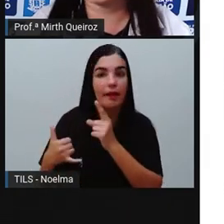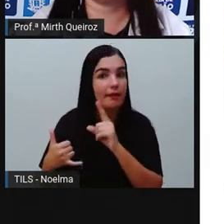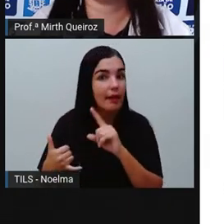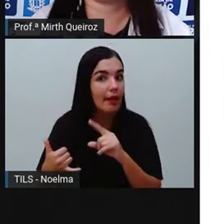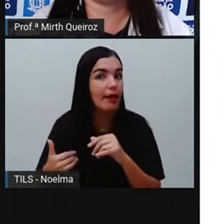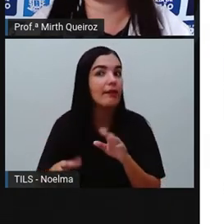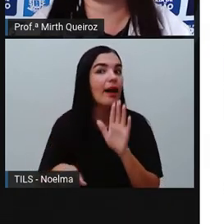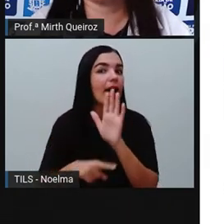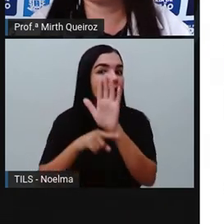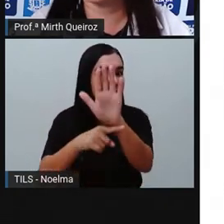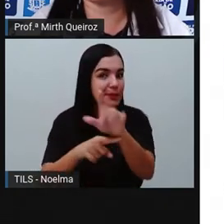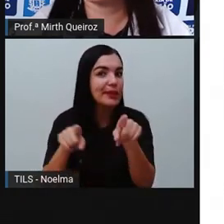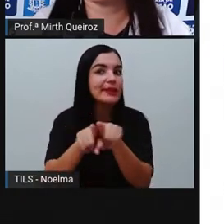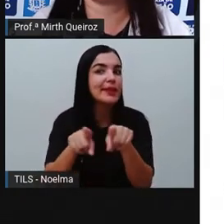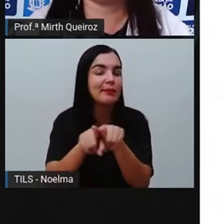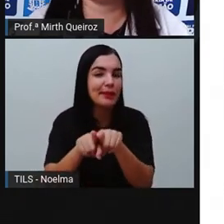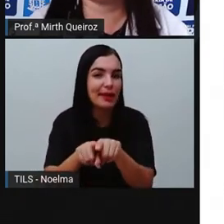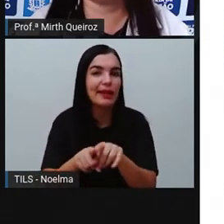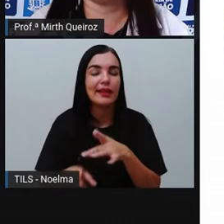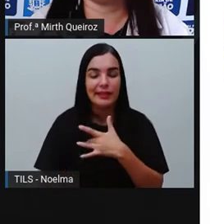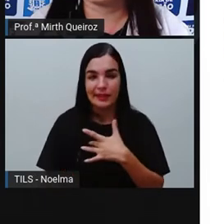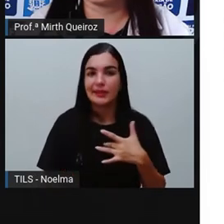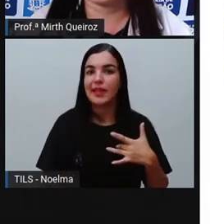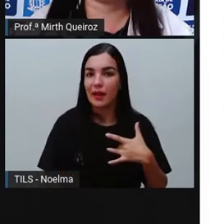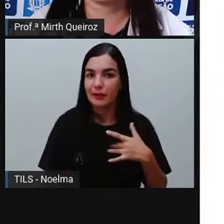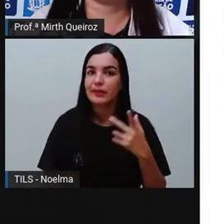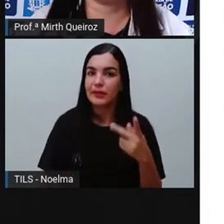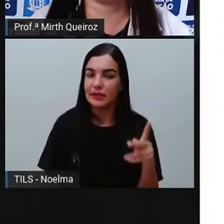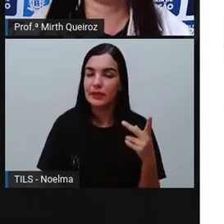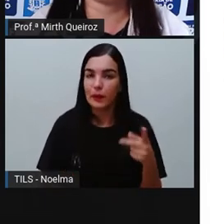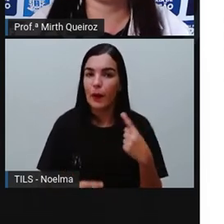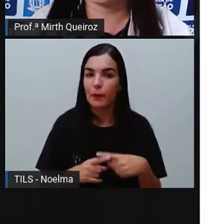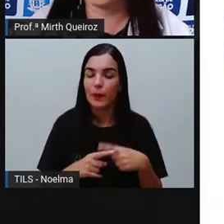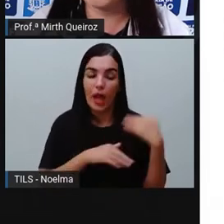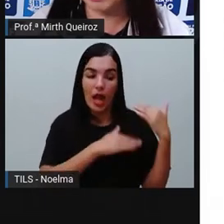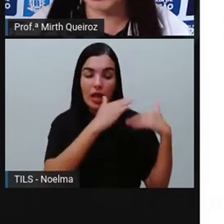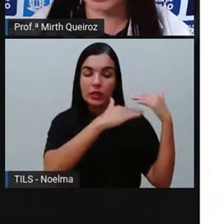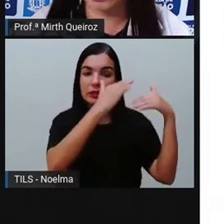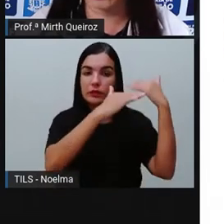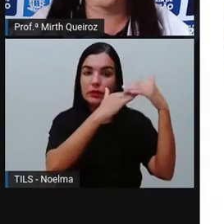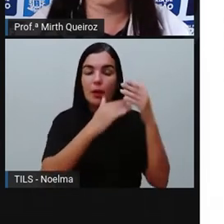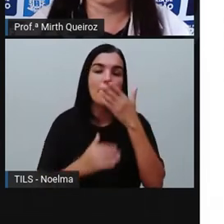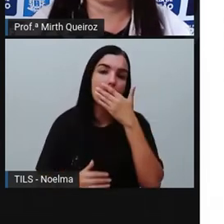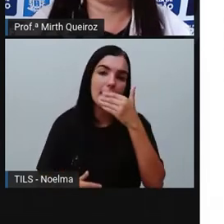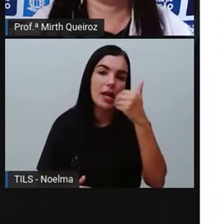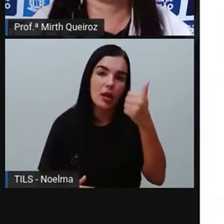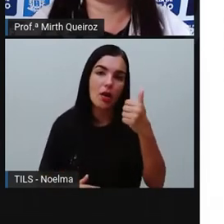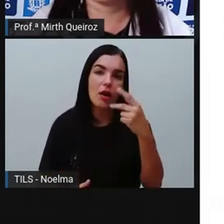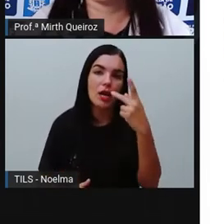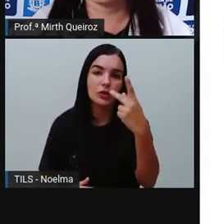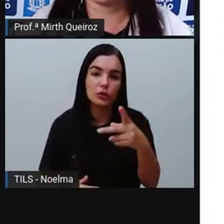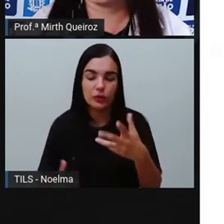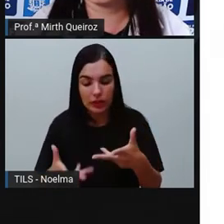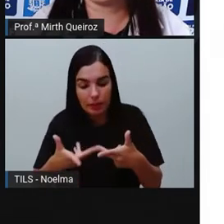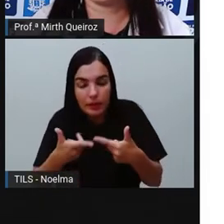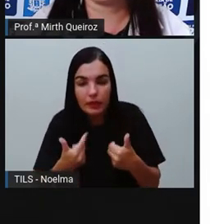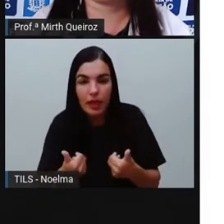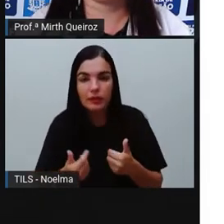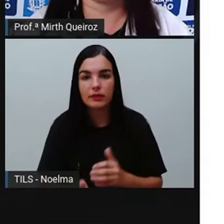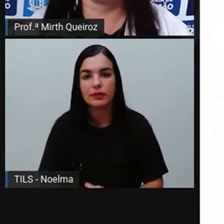sua saúde, né? São tipos de atividade física que vão ajudar a desenvolver essas habilidades que nós estamos